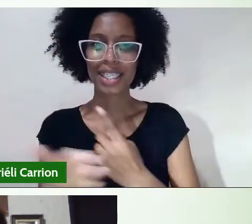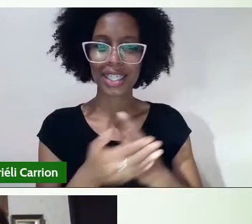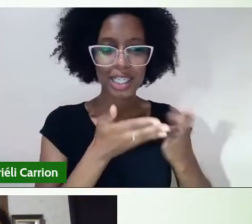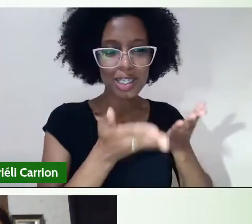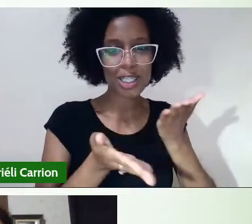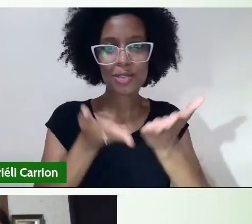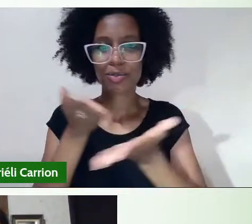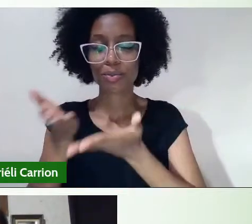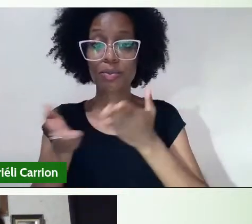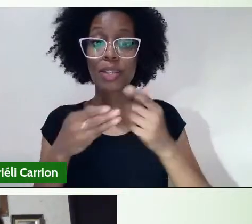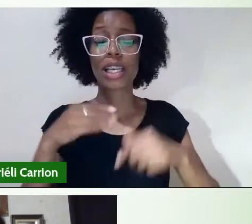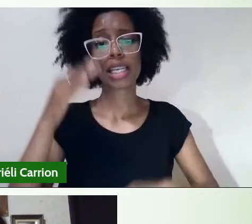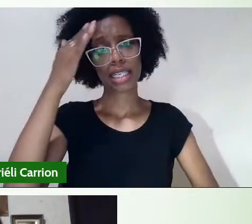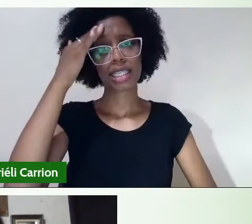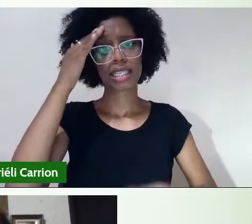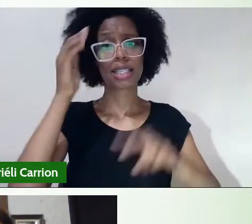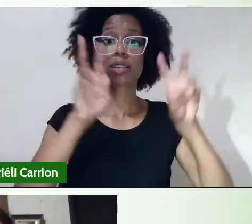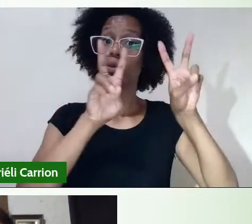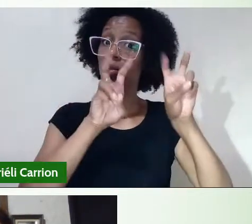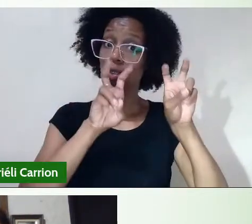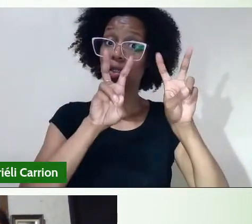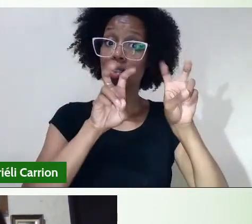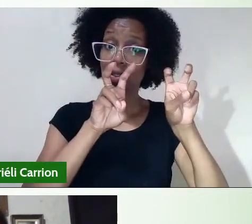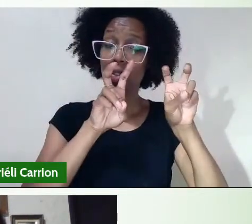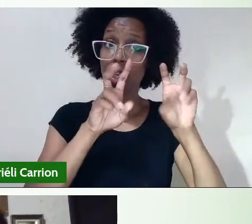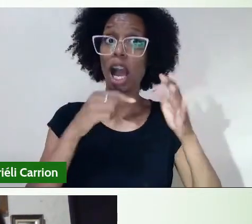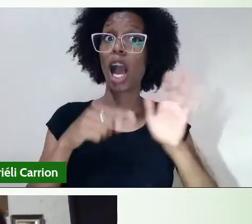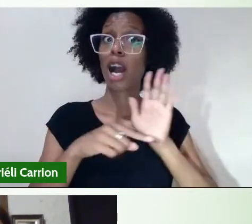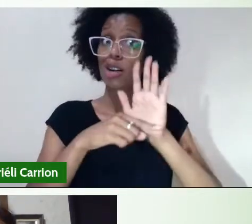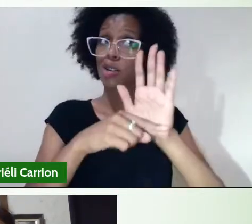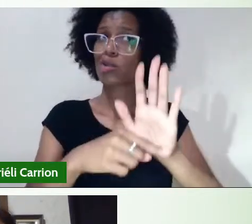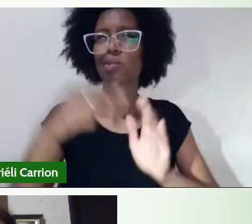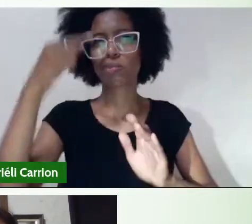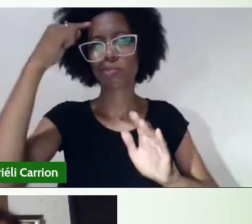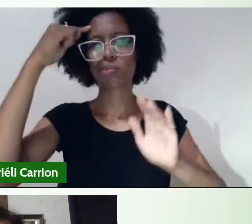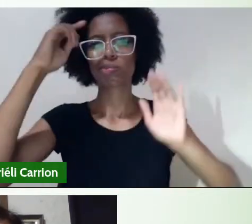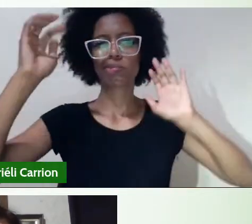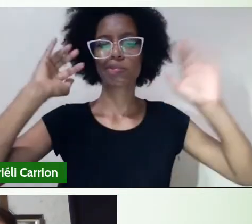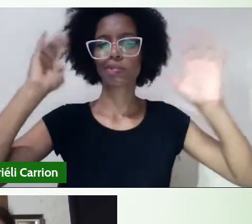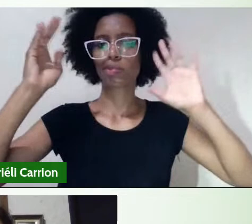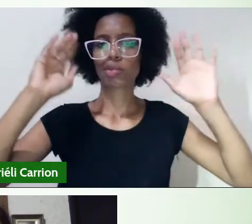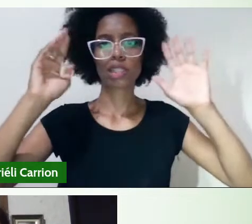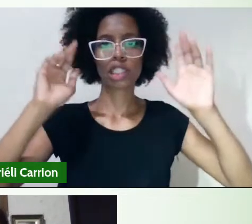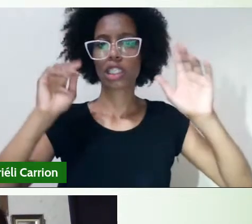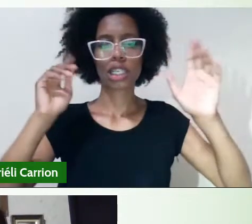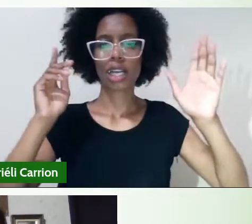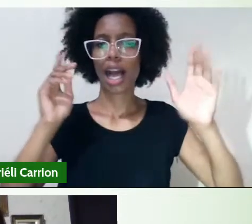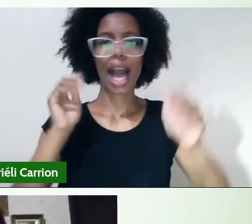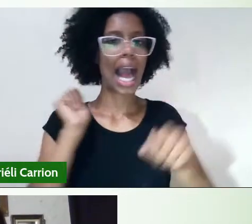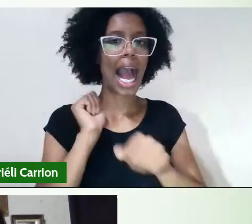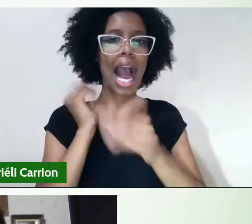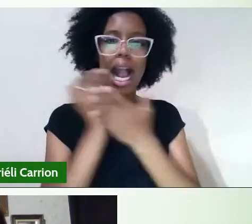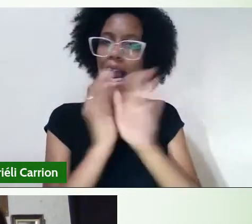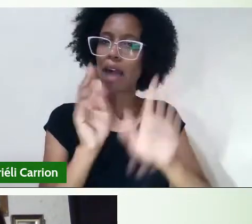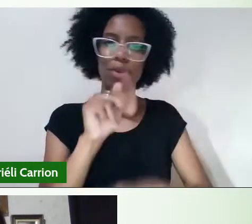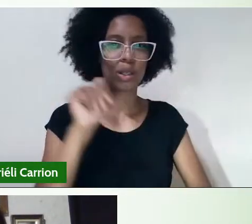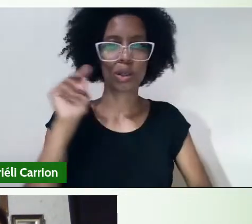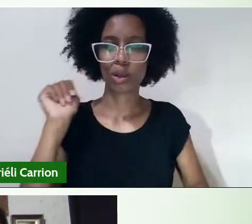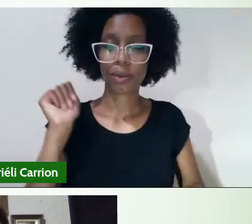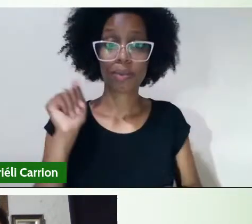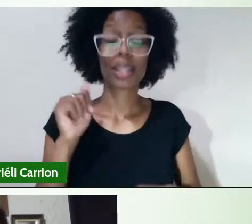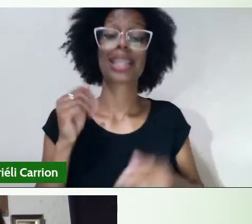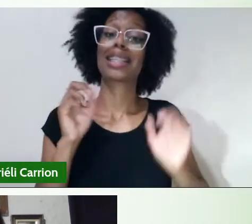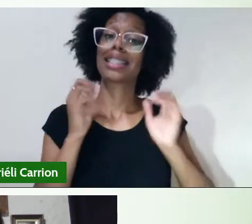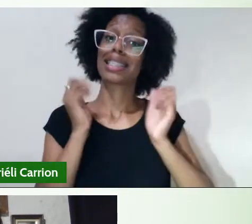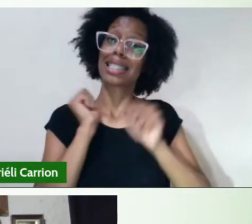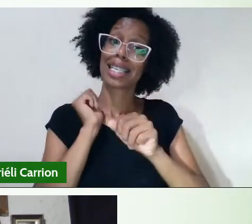que esse é um tema que ele chega para instigar, ele não chega, não se encerra, né? Então, a gente espera que, a partir da sua